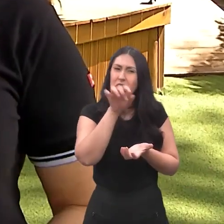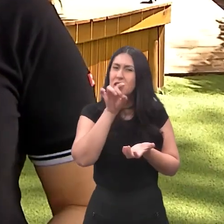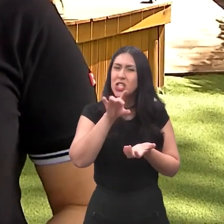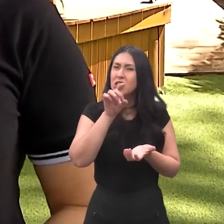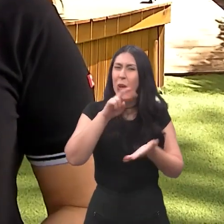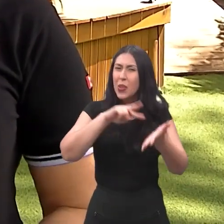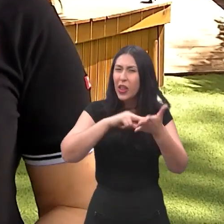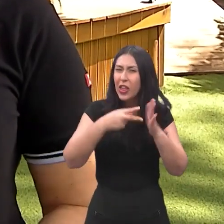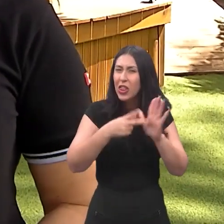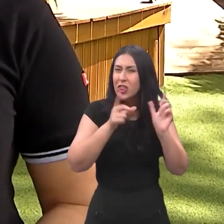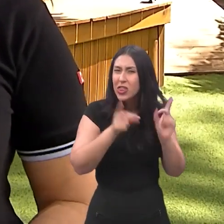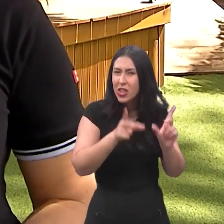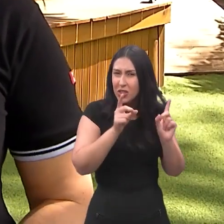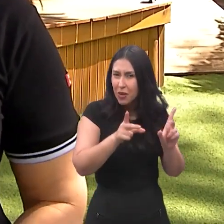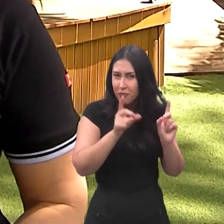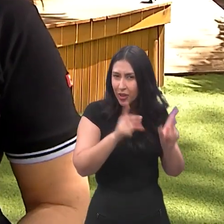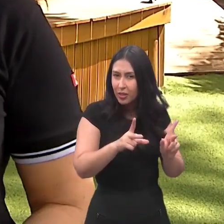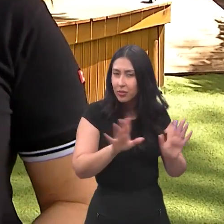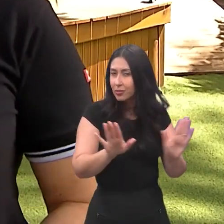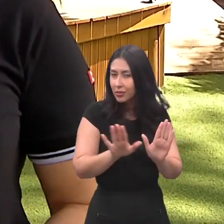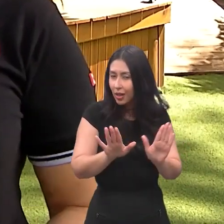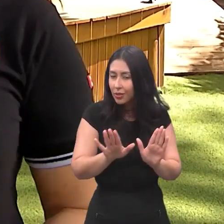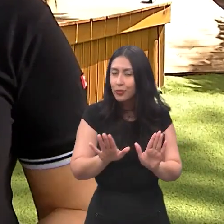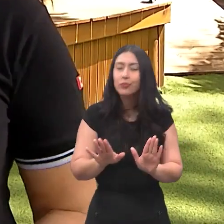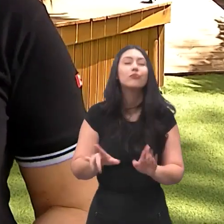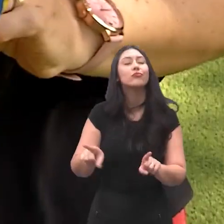são apenas um símbolo comercial ou